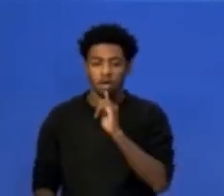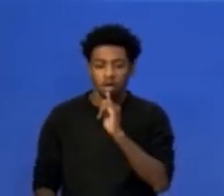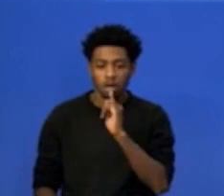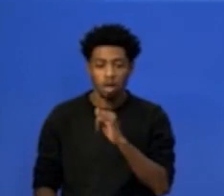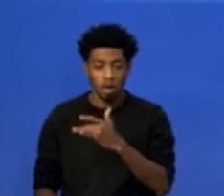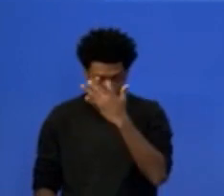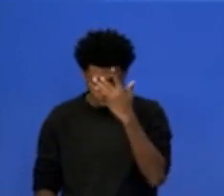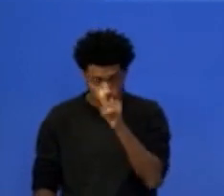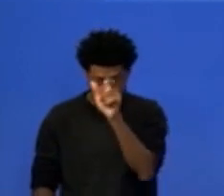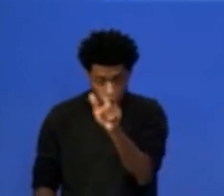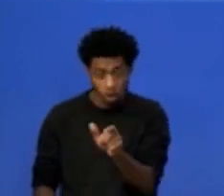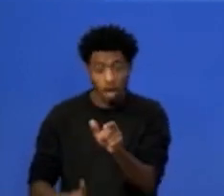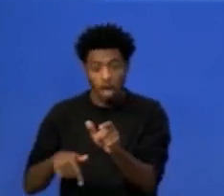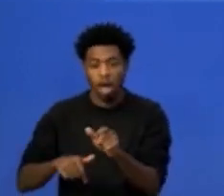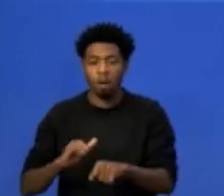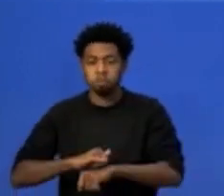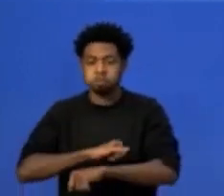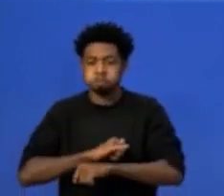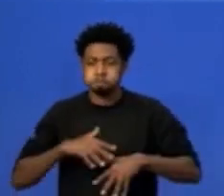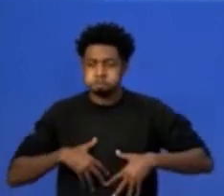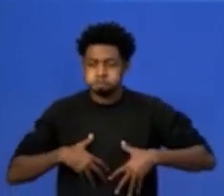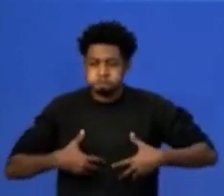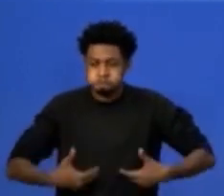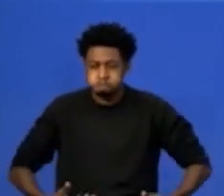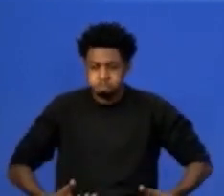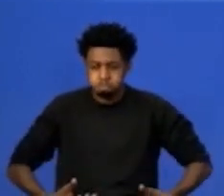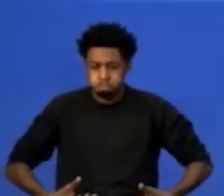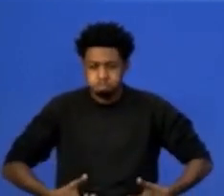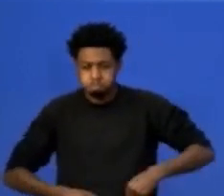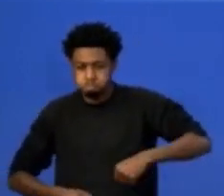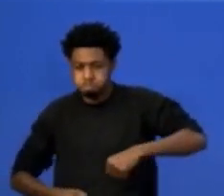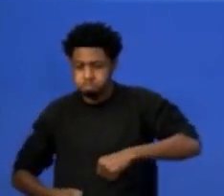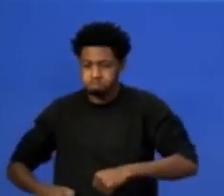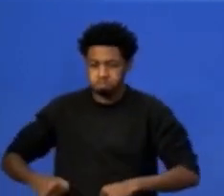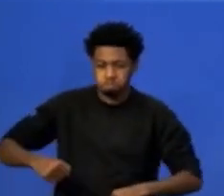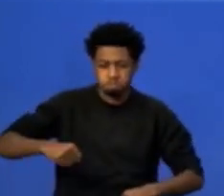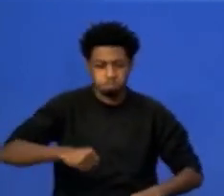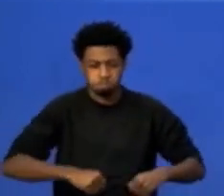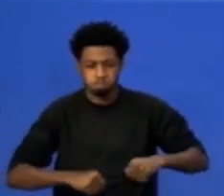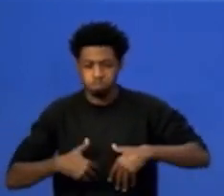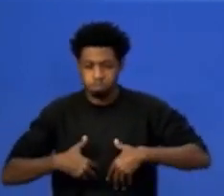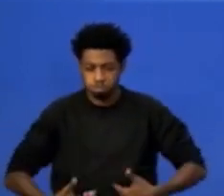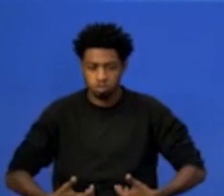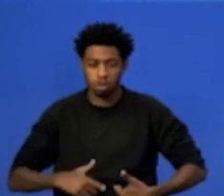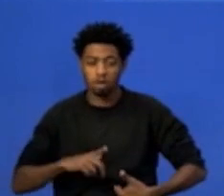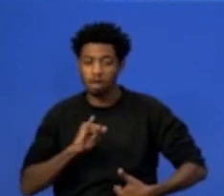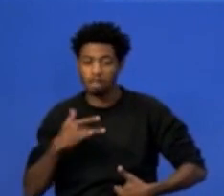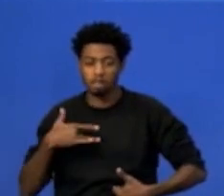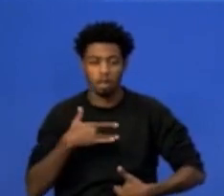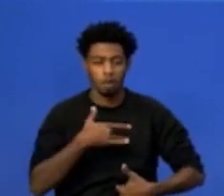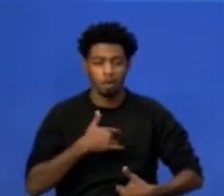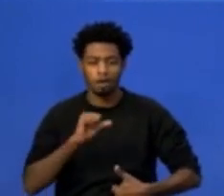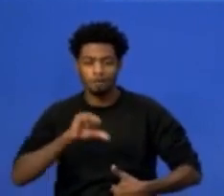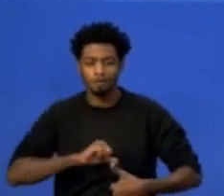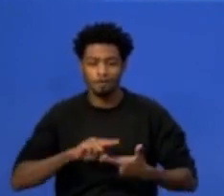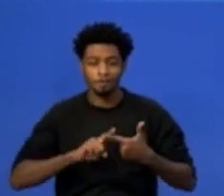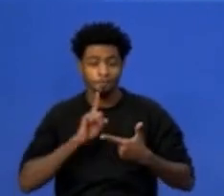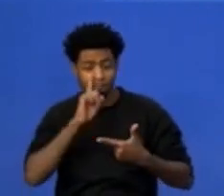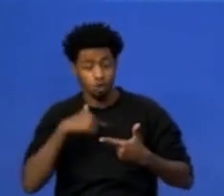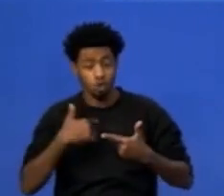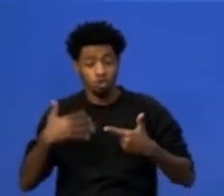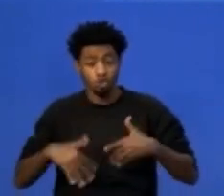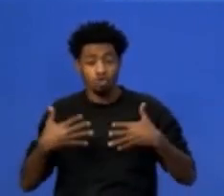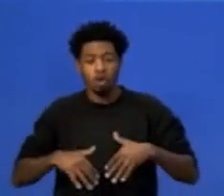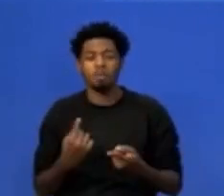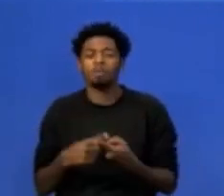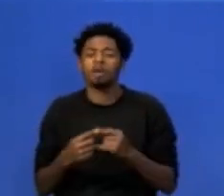os pacientes que são obesos, ele trata dos pacientes obesos, que estão com a saúde debilitada e não